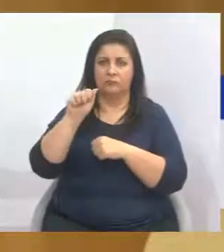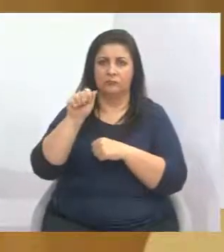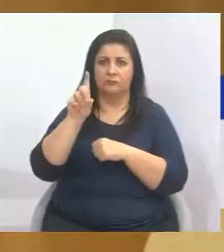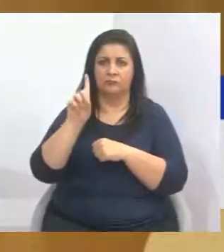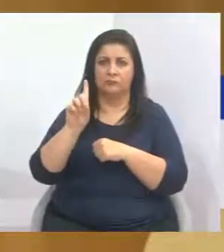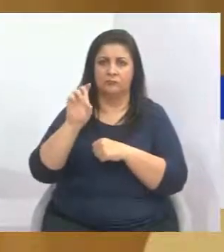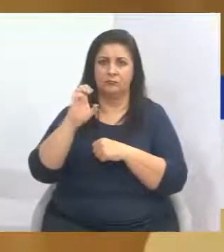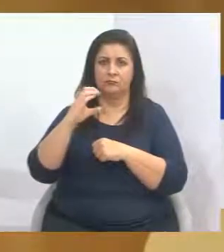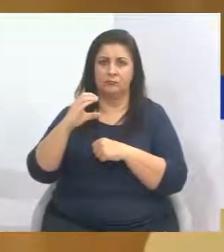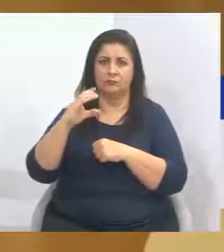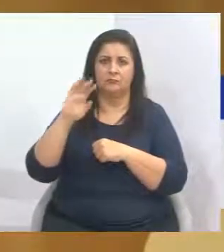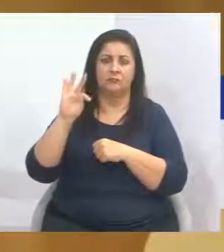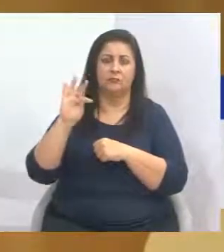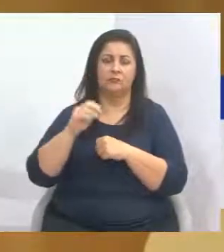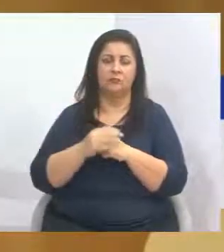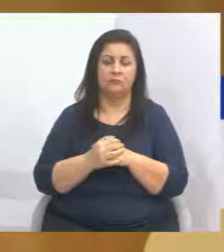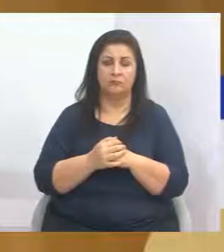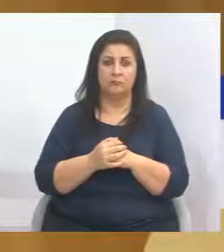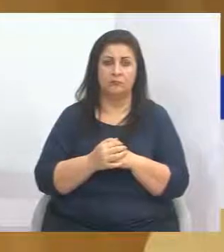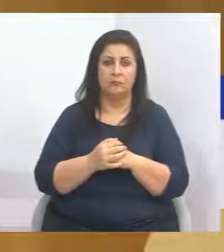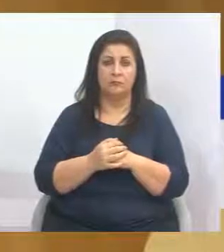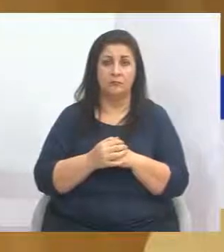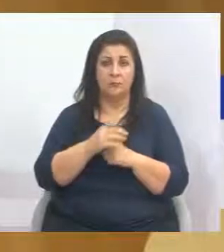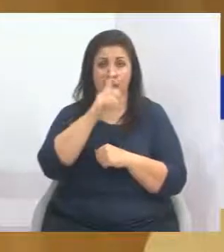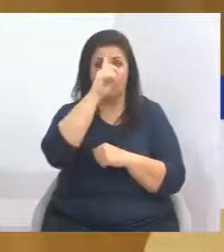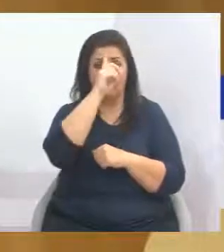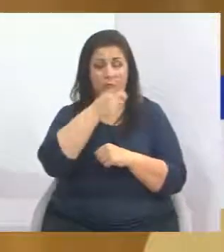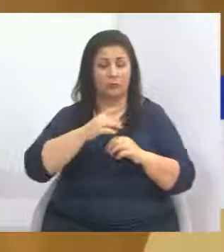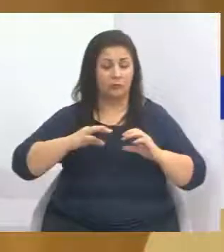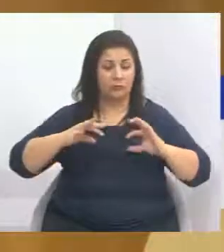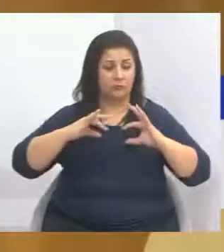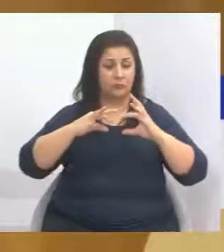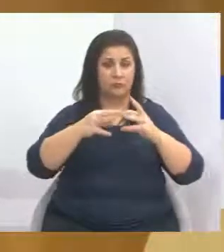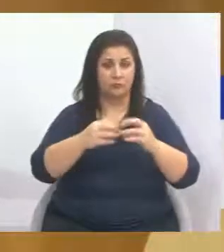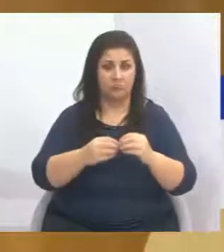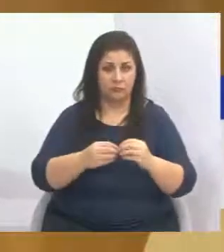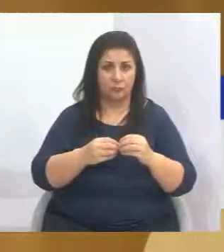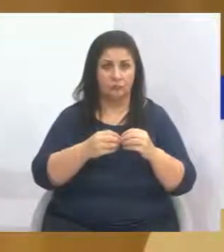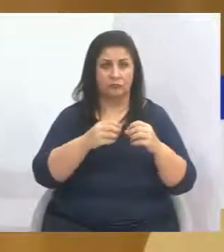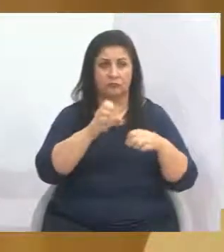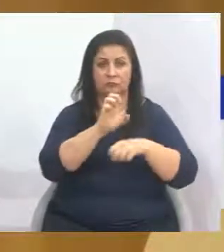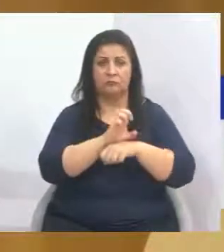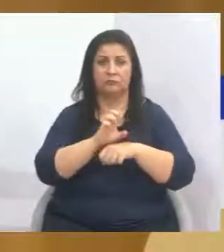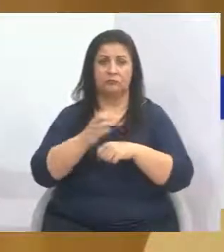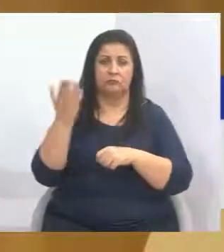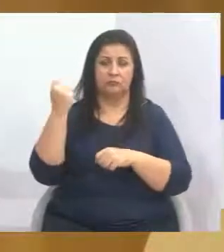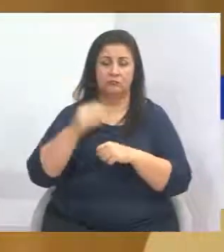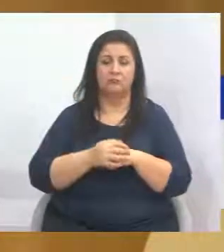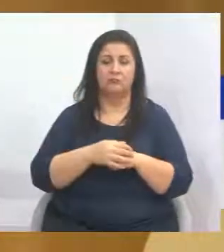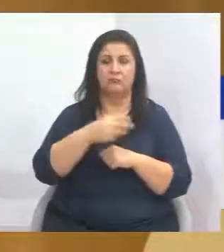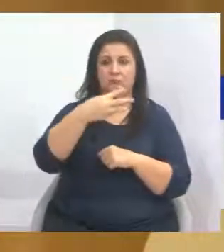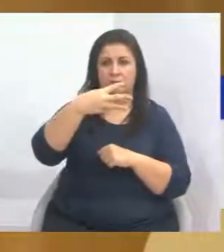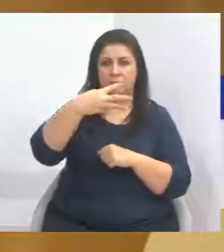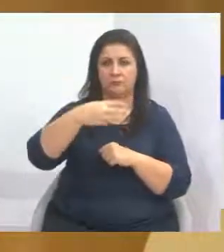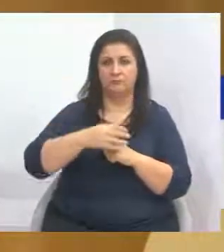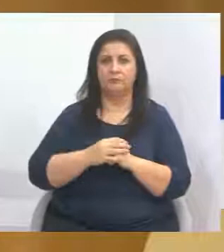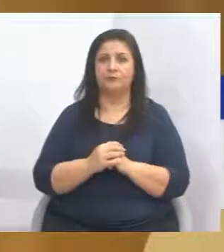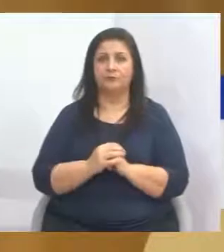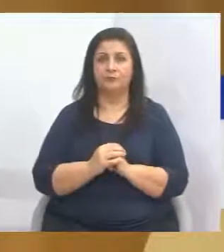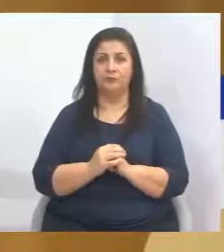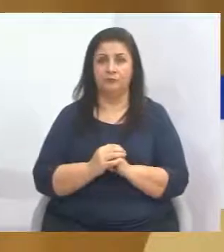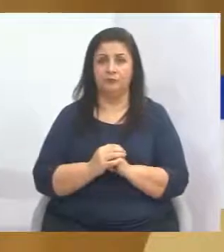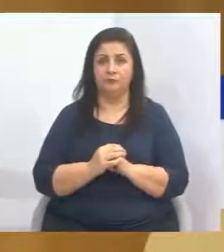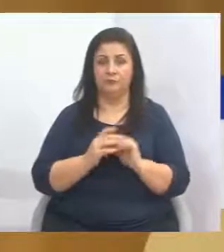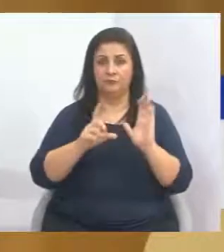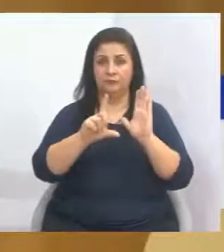caráter nacional e irradia obrigações a todos os entes federativos precedentes. 3.